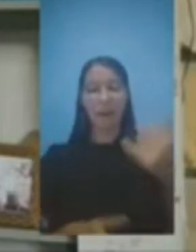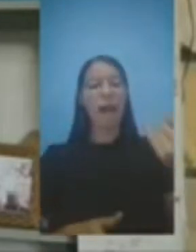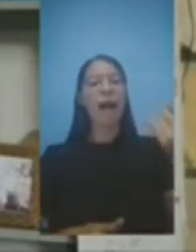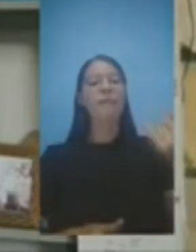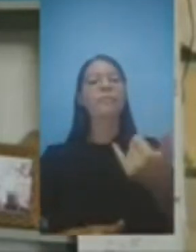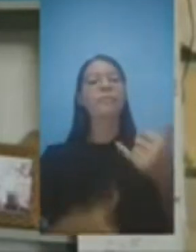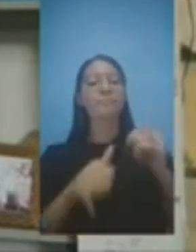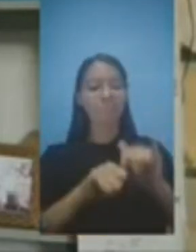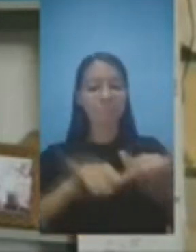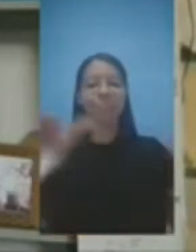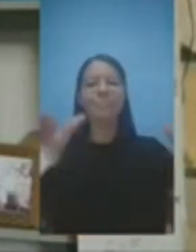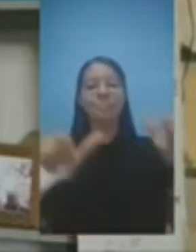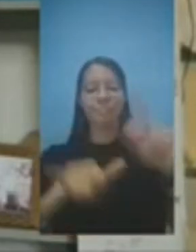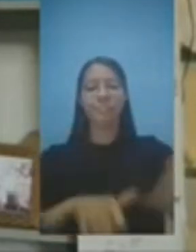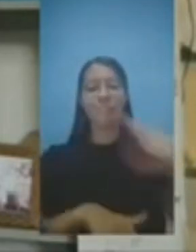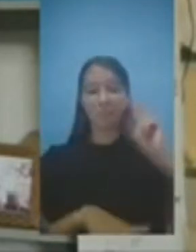Hein? Fala pra eles.